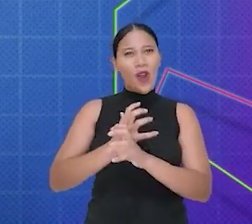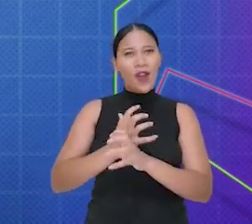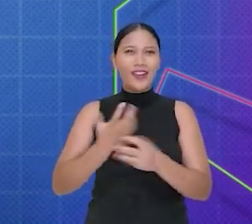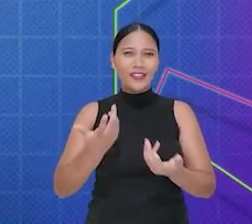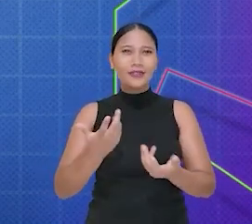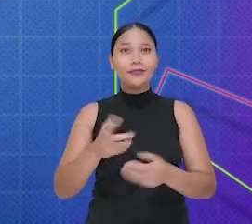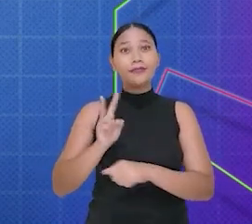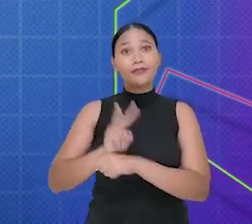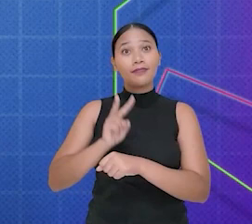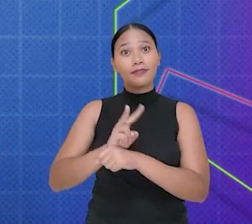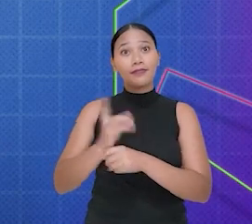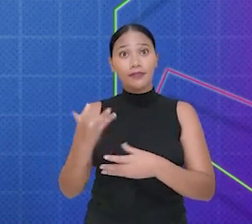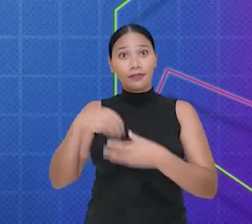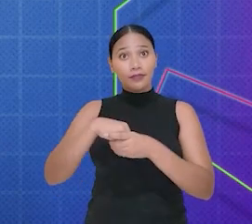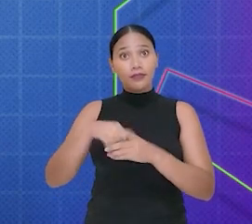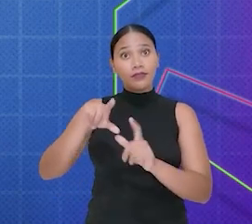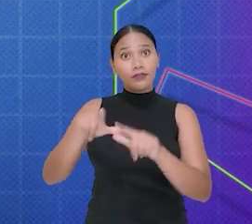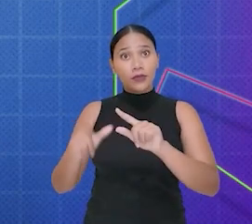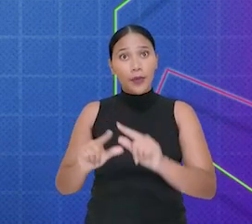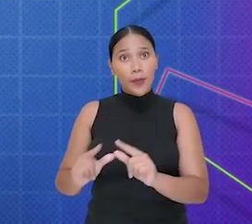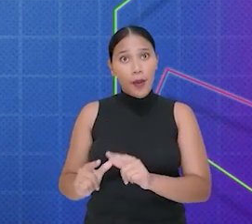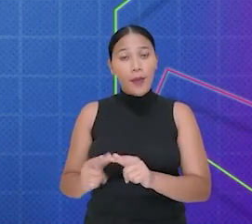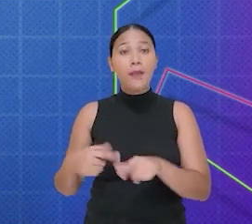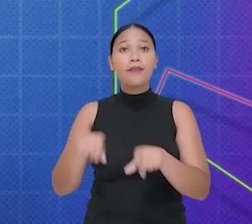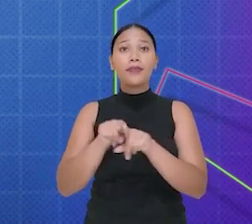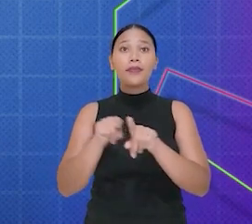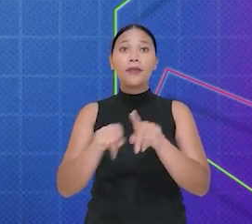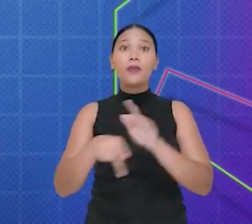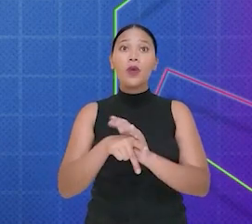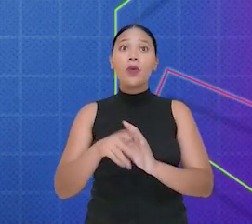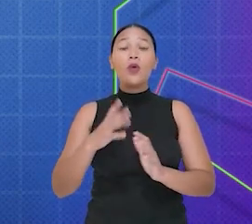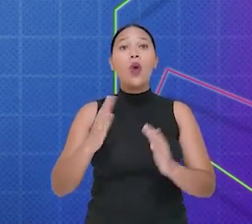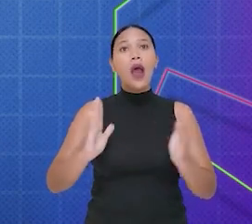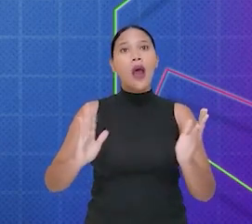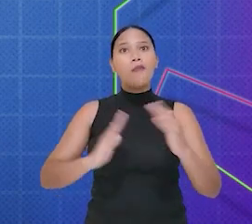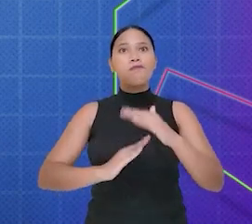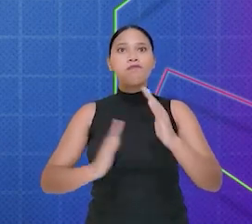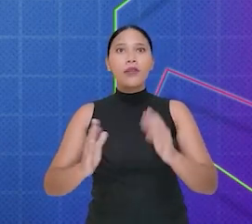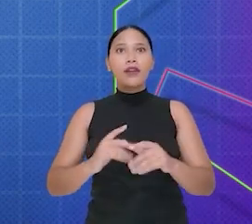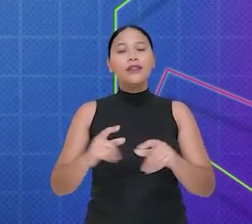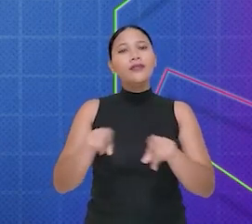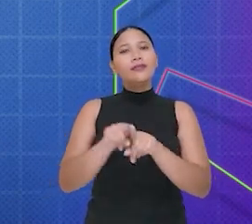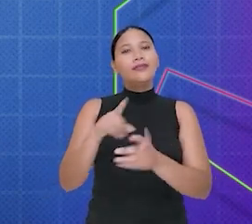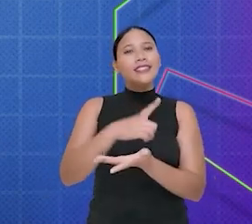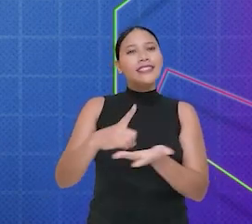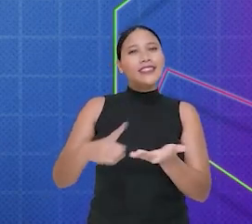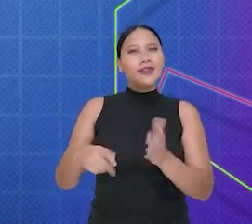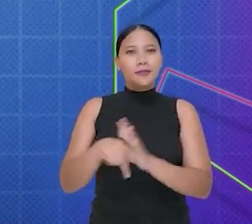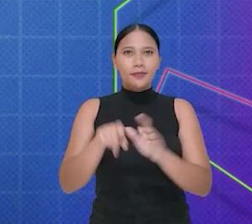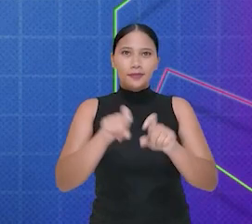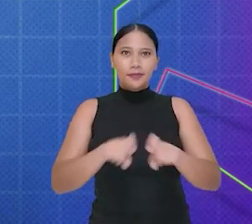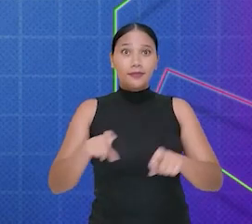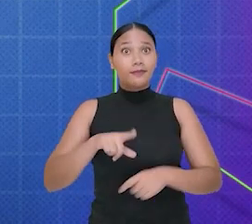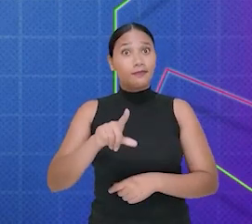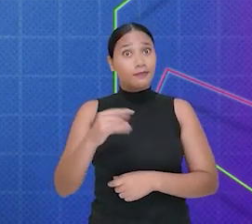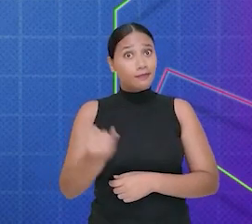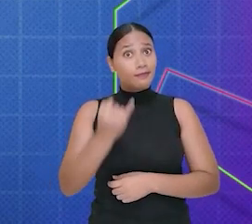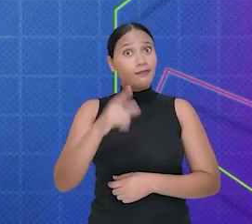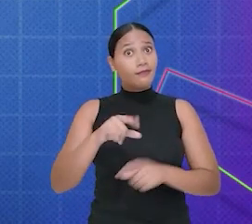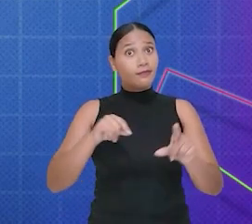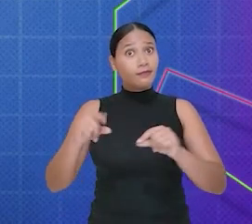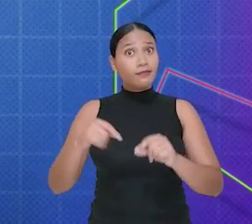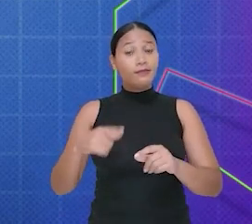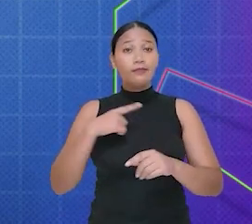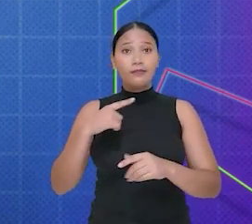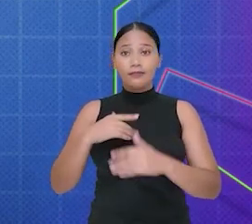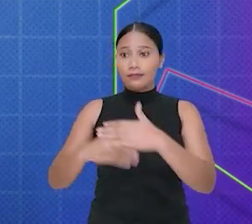um escudo que protege os componentes internos, o gabinete, e também determina o tamanho e o design do computador. É importante escolher